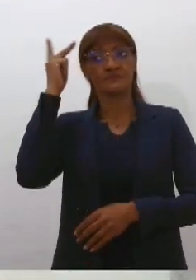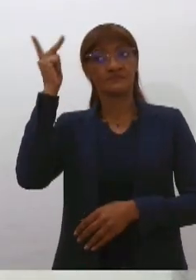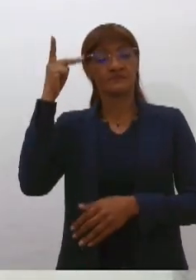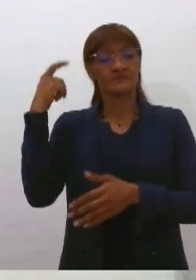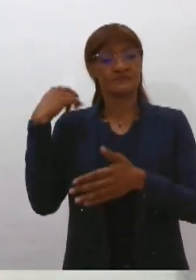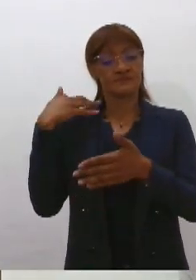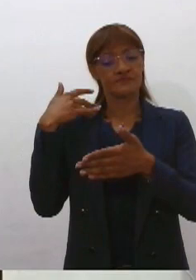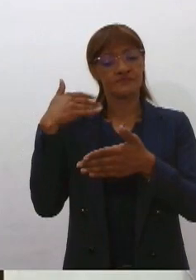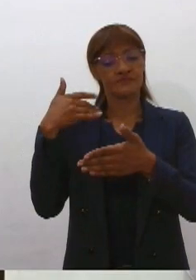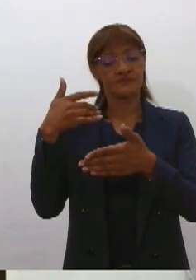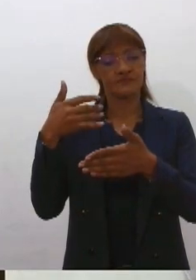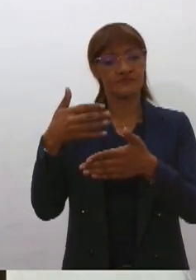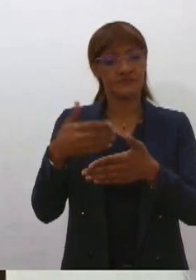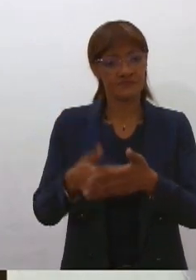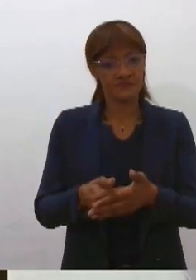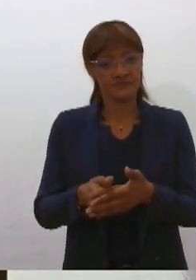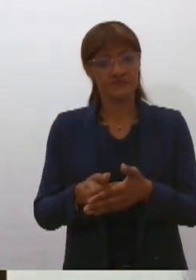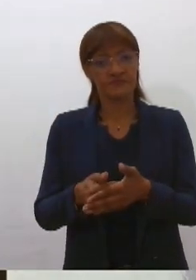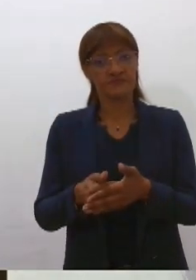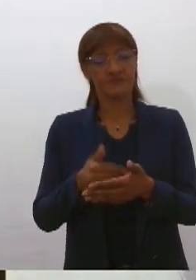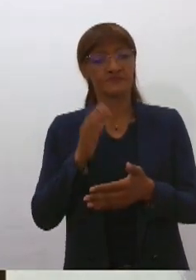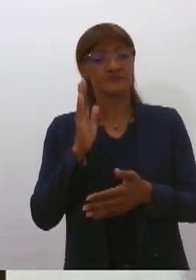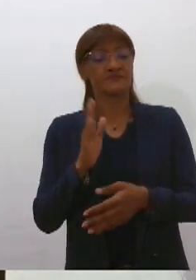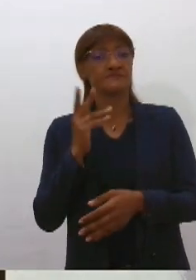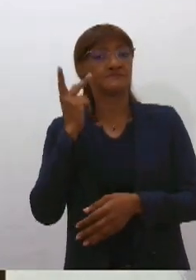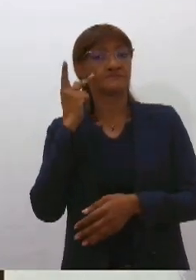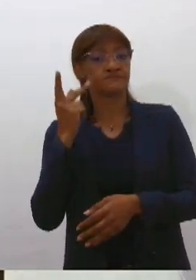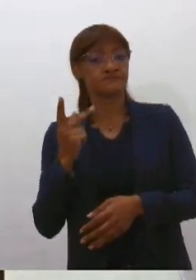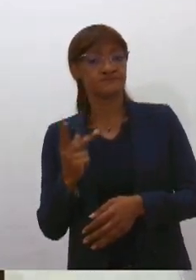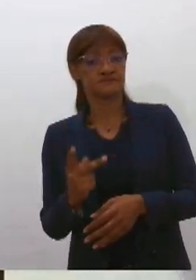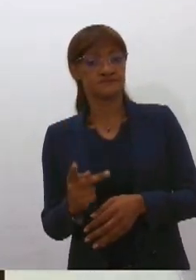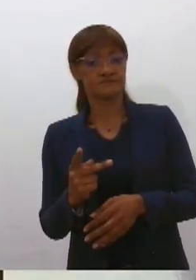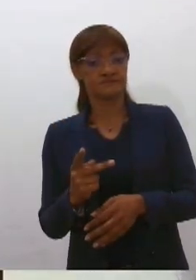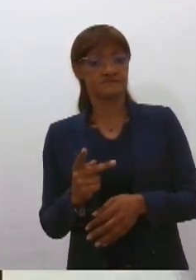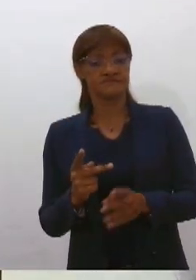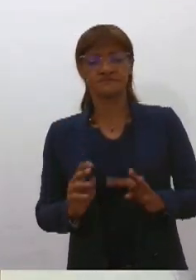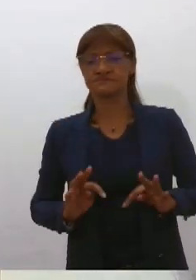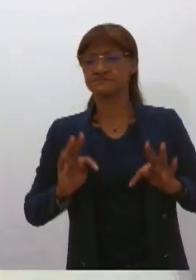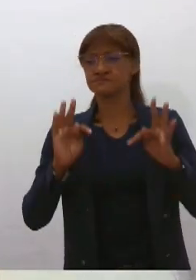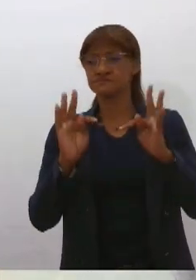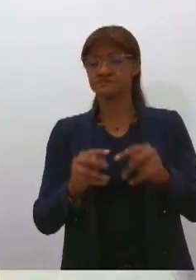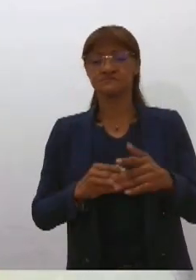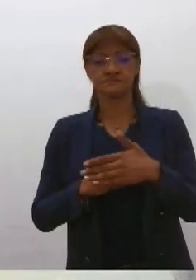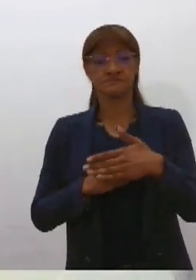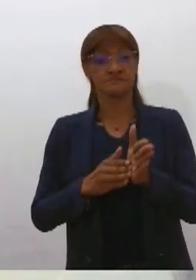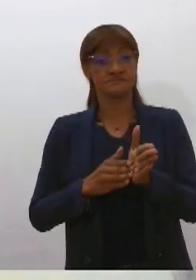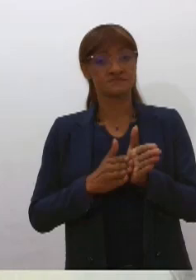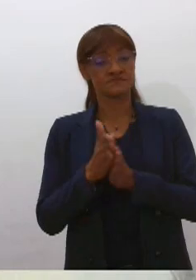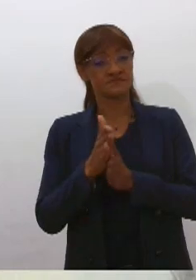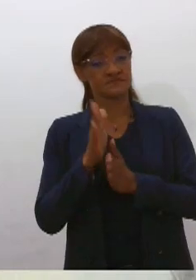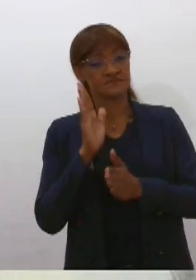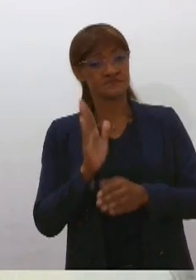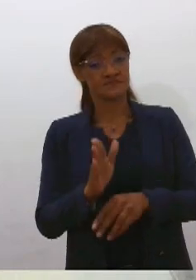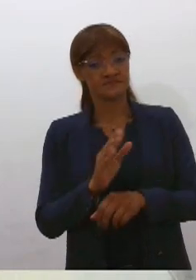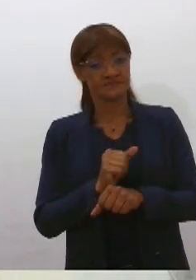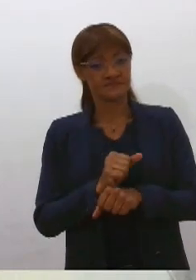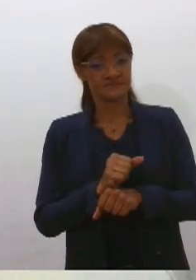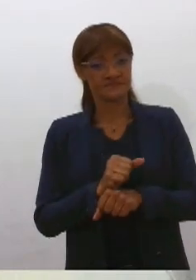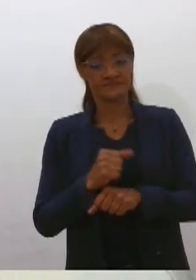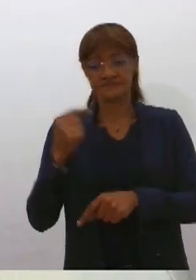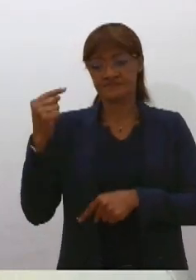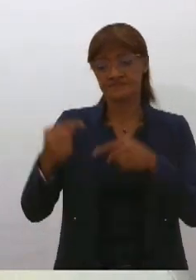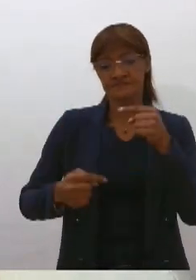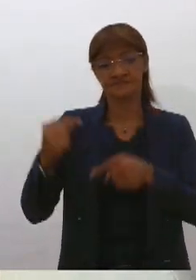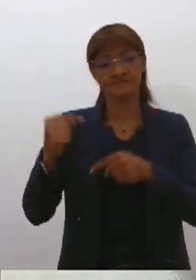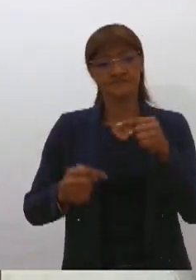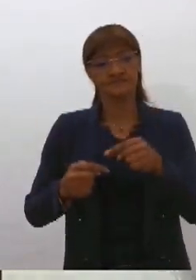como procurador-geral, atravessando todas as barreiras que a imprensa noticiou, discutimos através da mídia